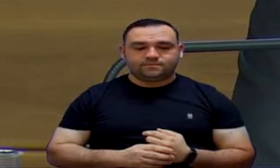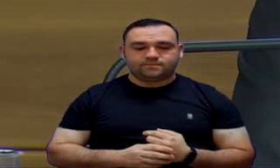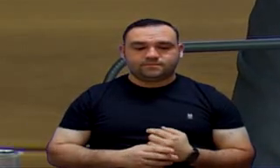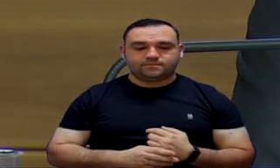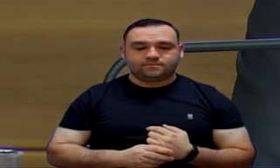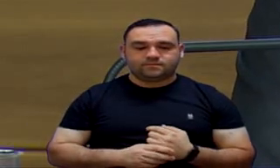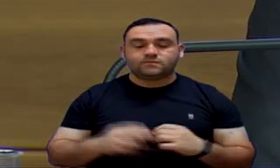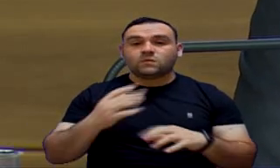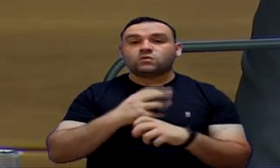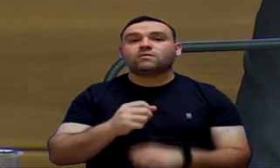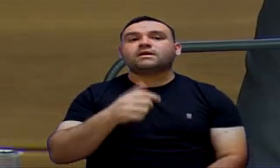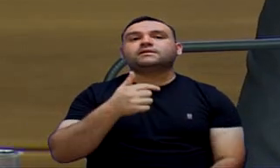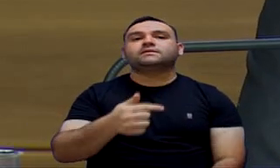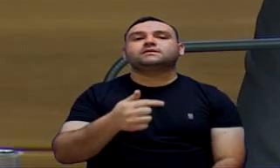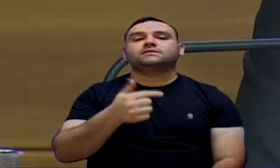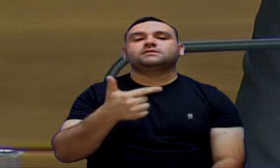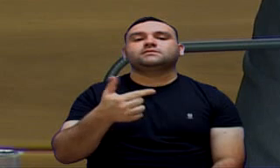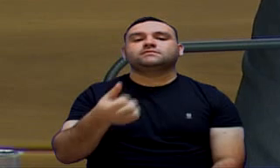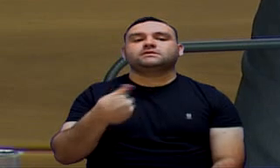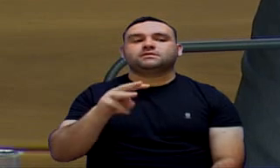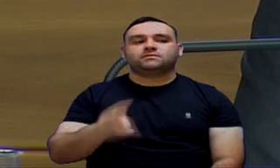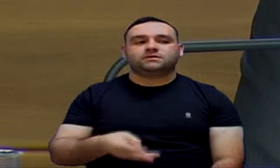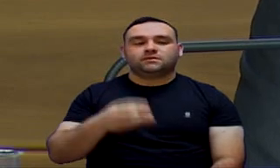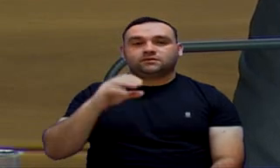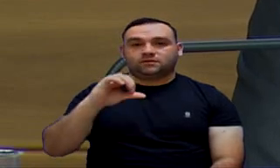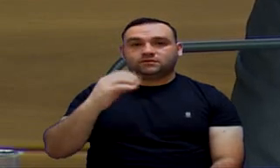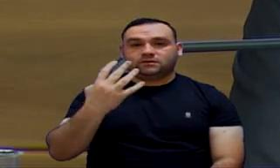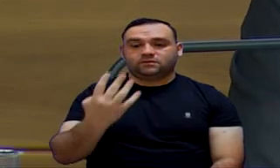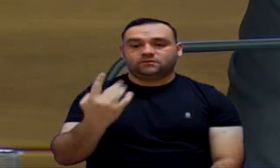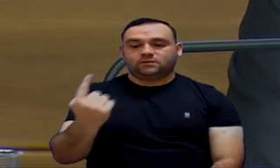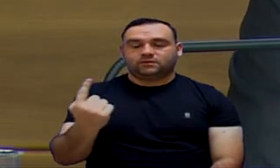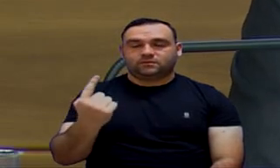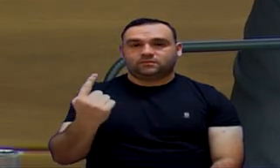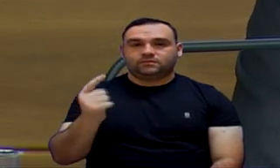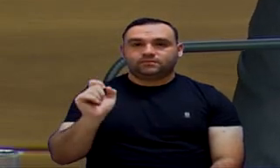que totaliza 726 milhões 941